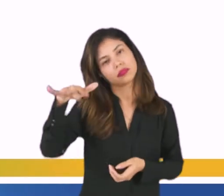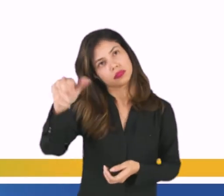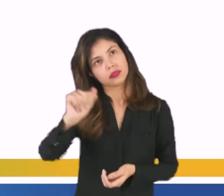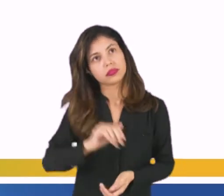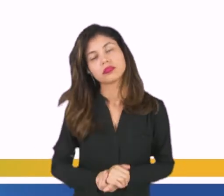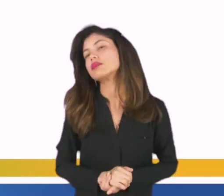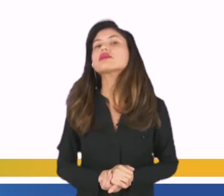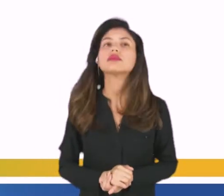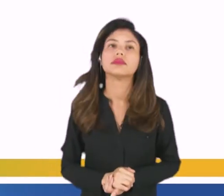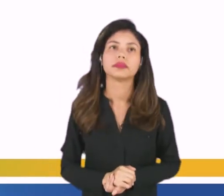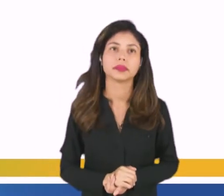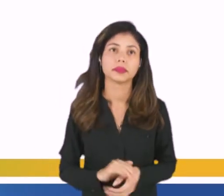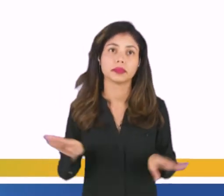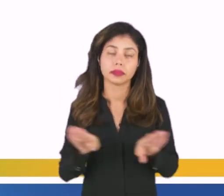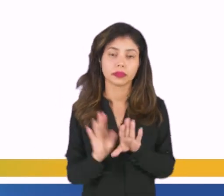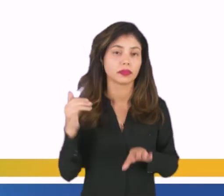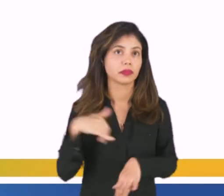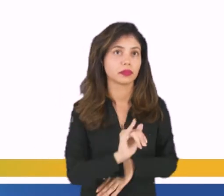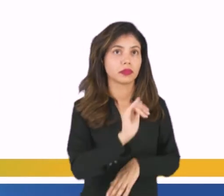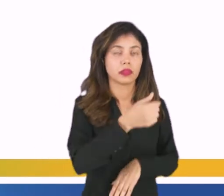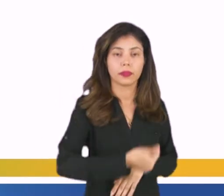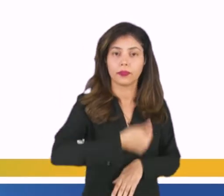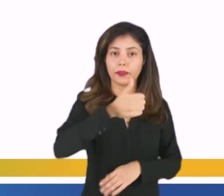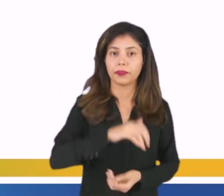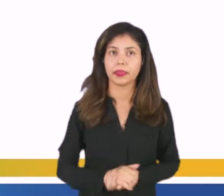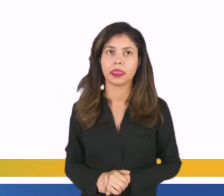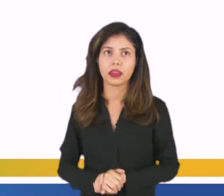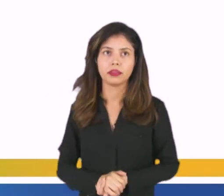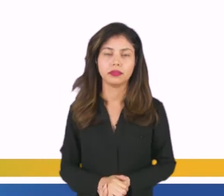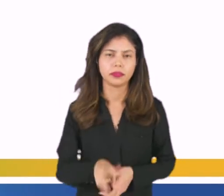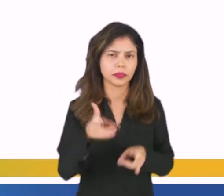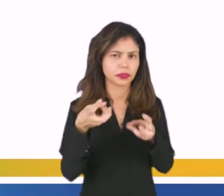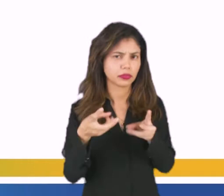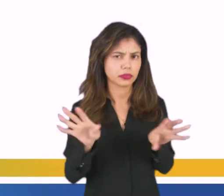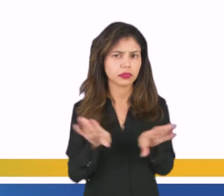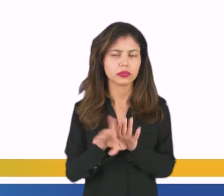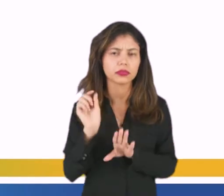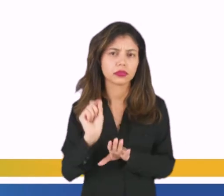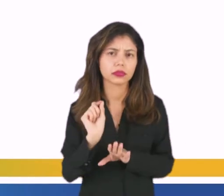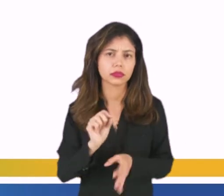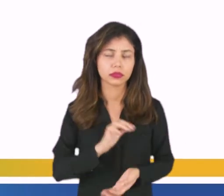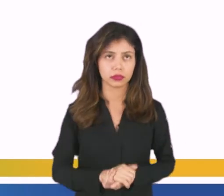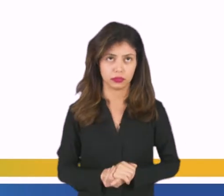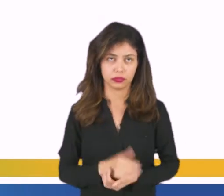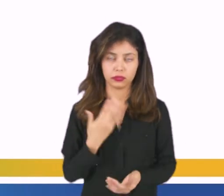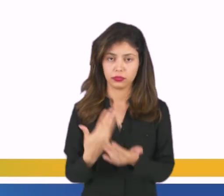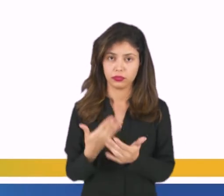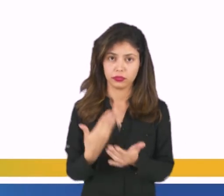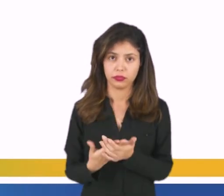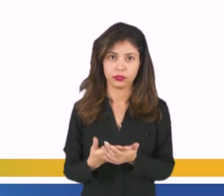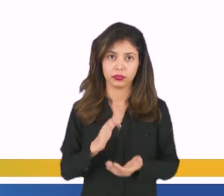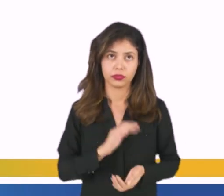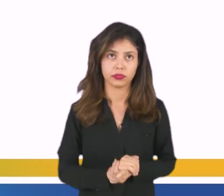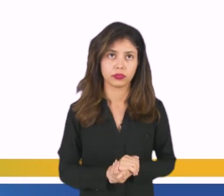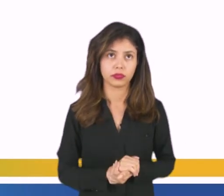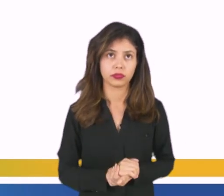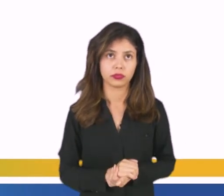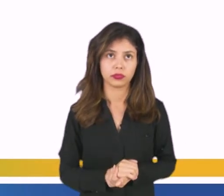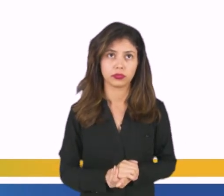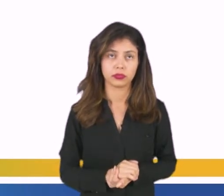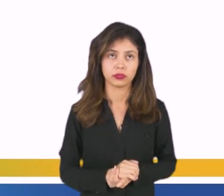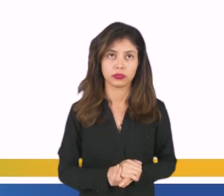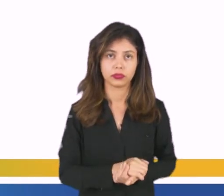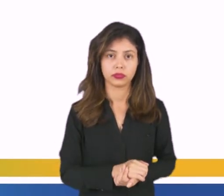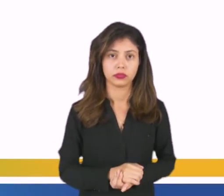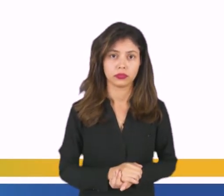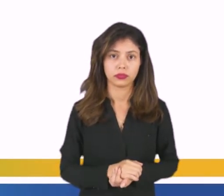geometricamente. O y1, nós vamos perceber, pelos estudos dos coeficientes, que, primeiro, ela